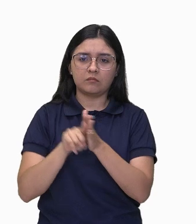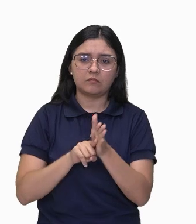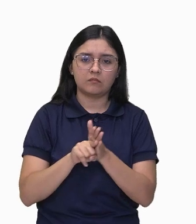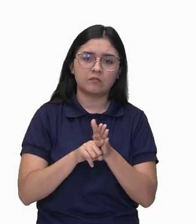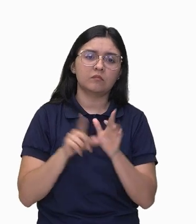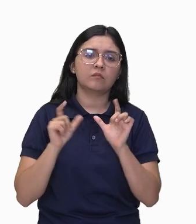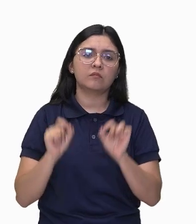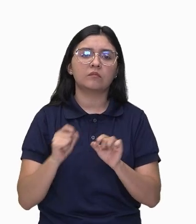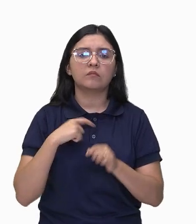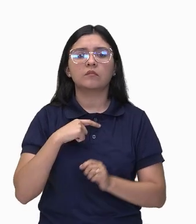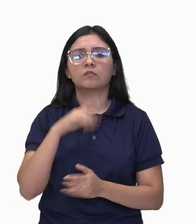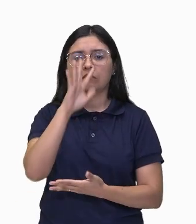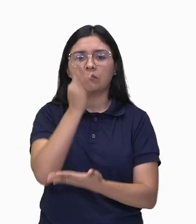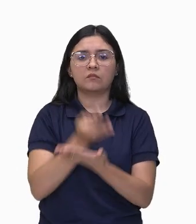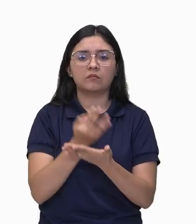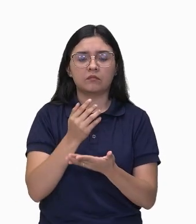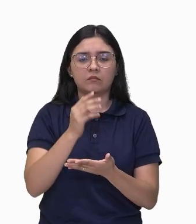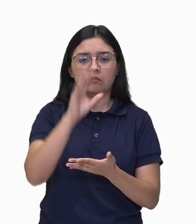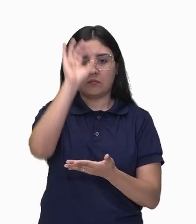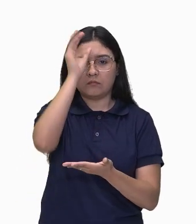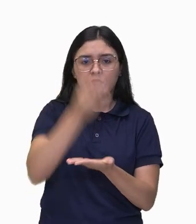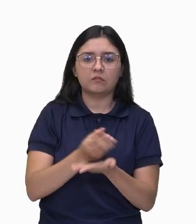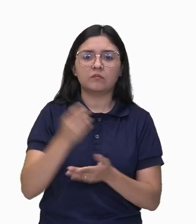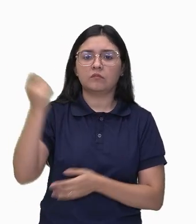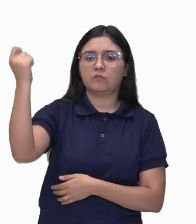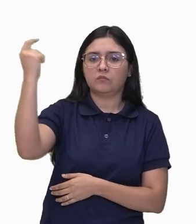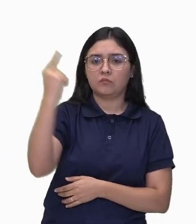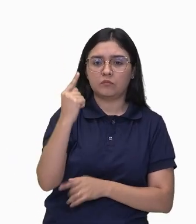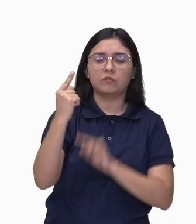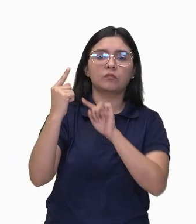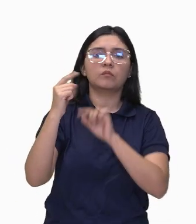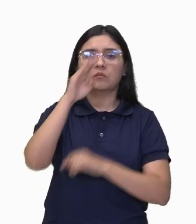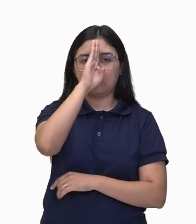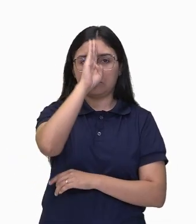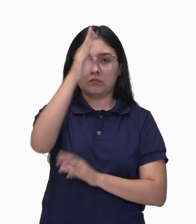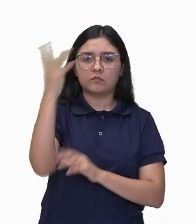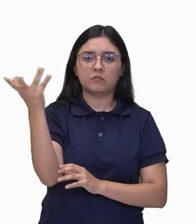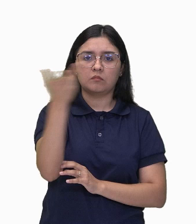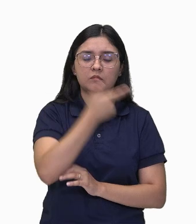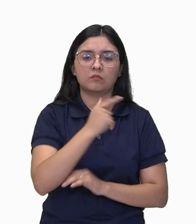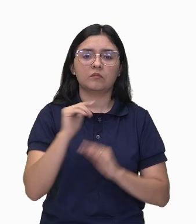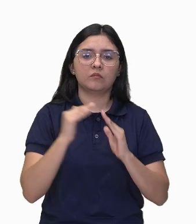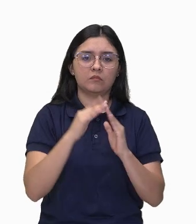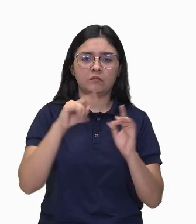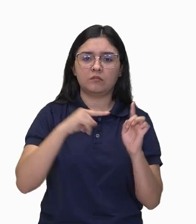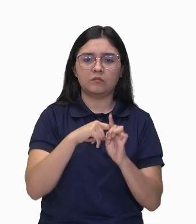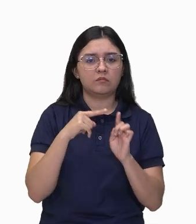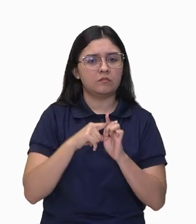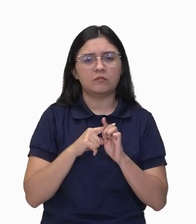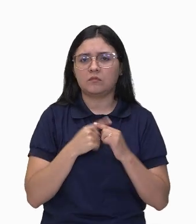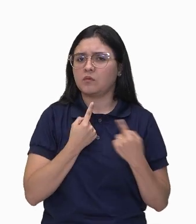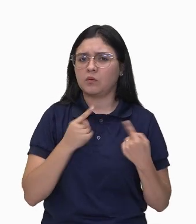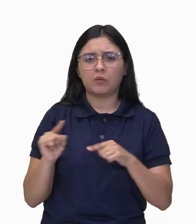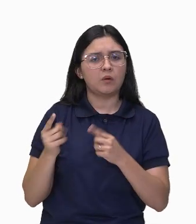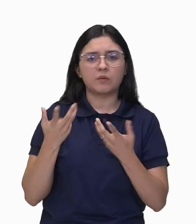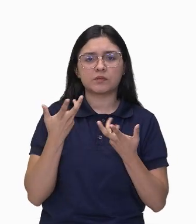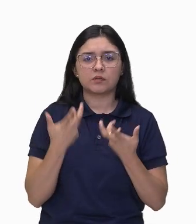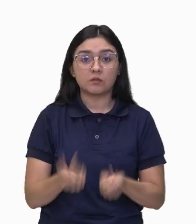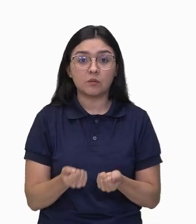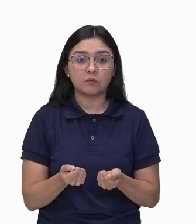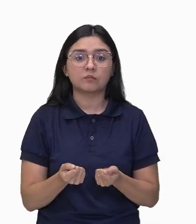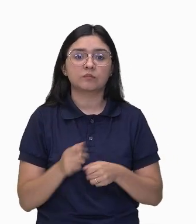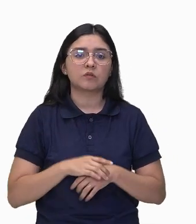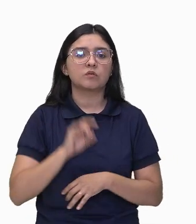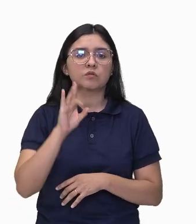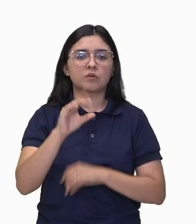a tese de que o Sol era o centro do universo. A Igreja condenou totalmente as ideias de Copérnico. Somente